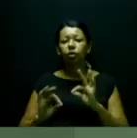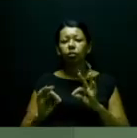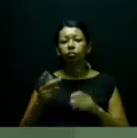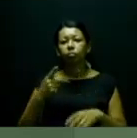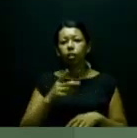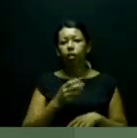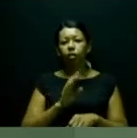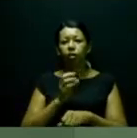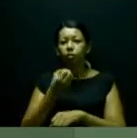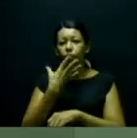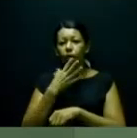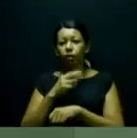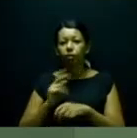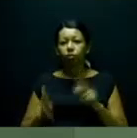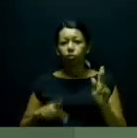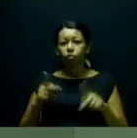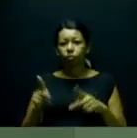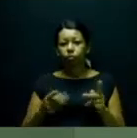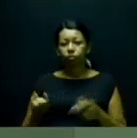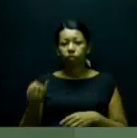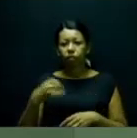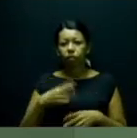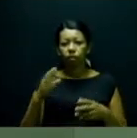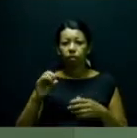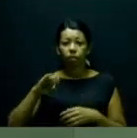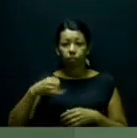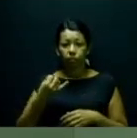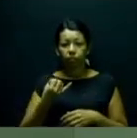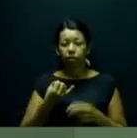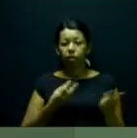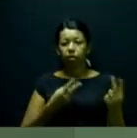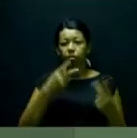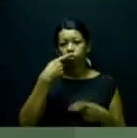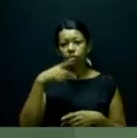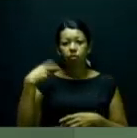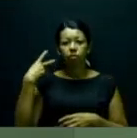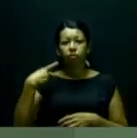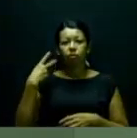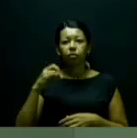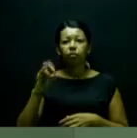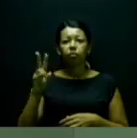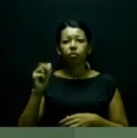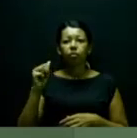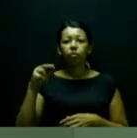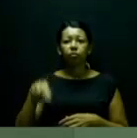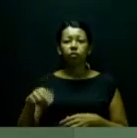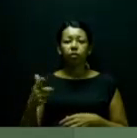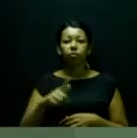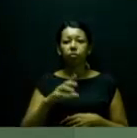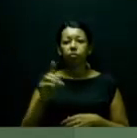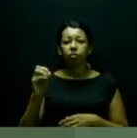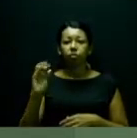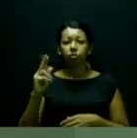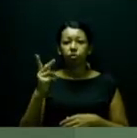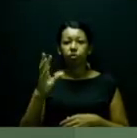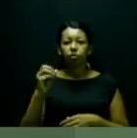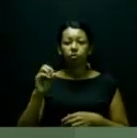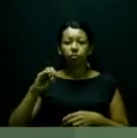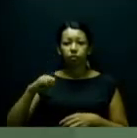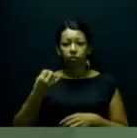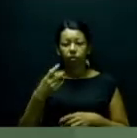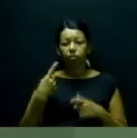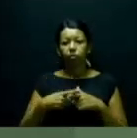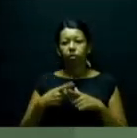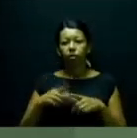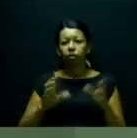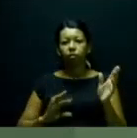para o benefício da população. E sim aproveitá-lo, como bem disse o vereador Ivan, como bem disse o vereador Dinho, aproveitá-lo